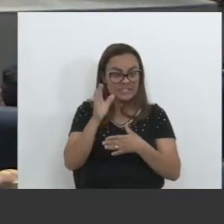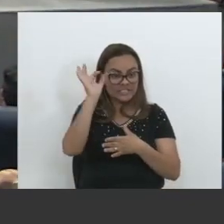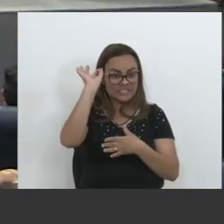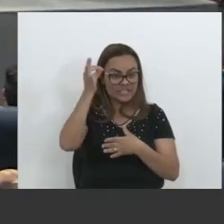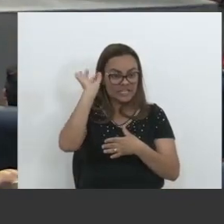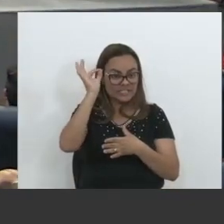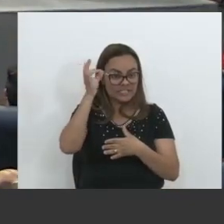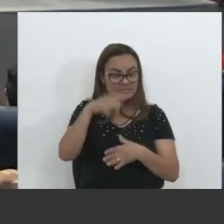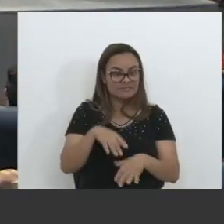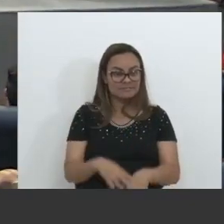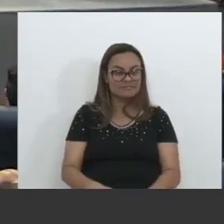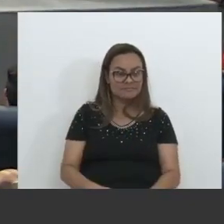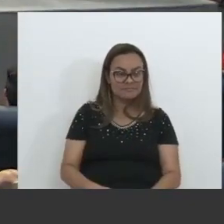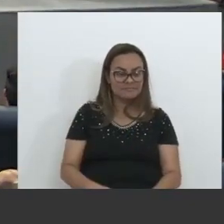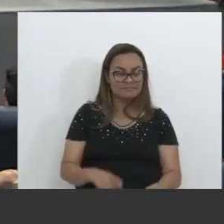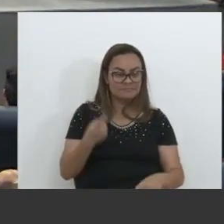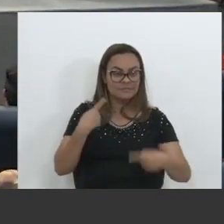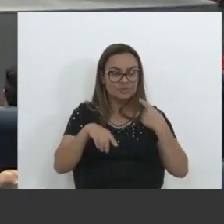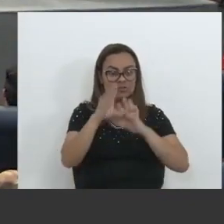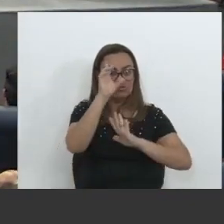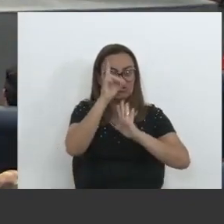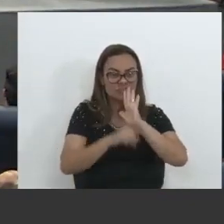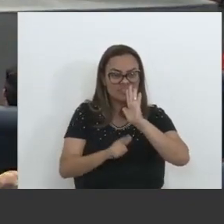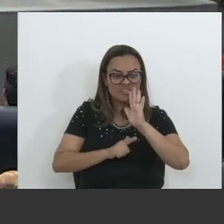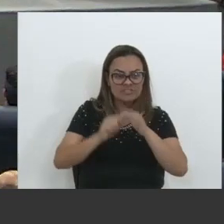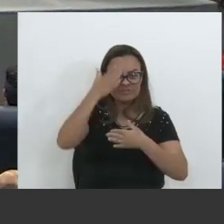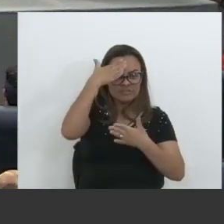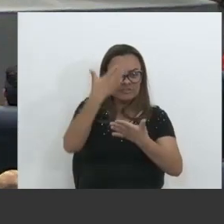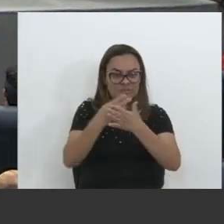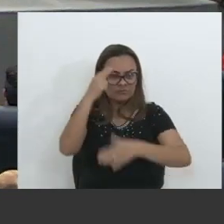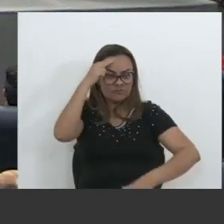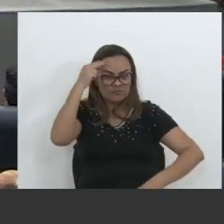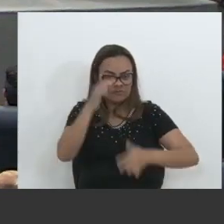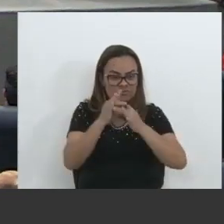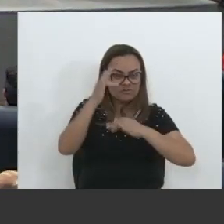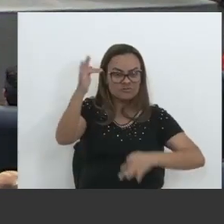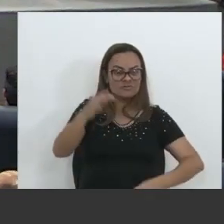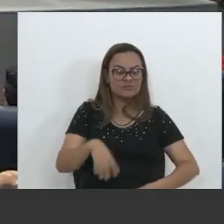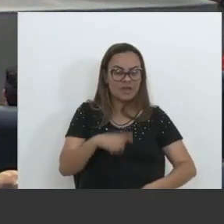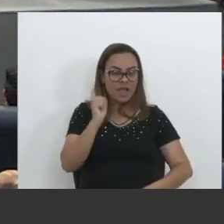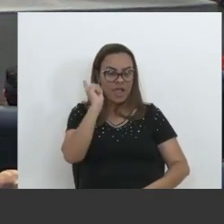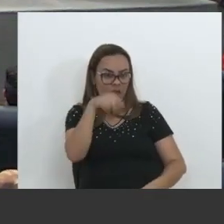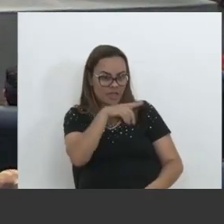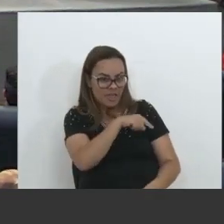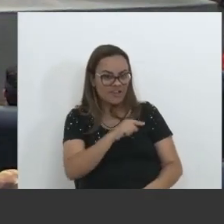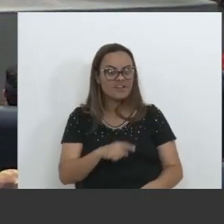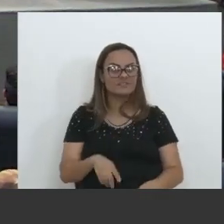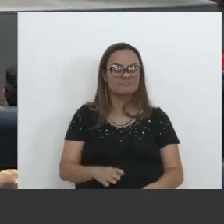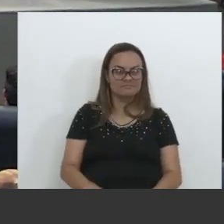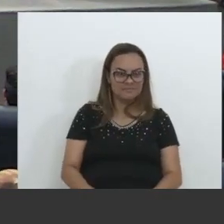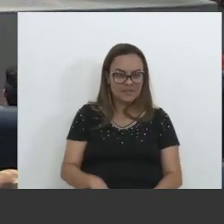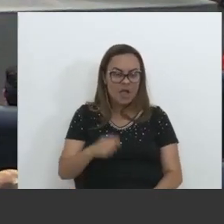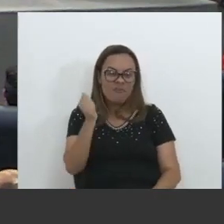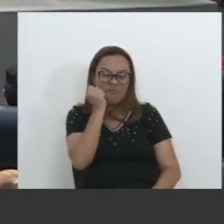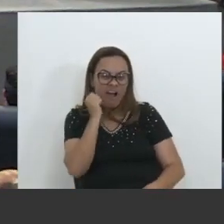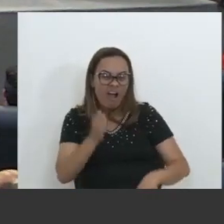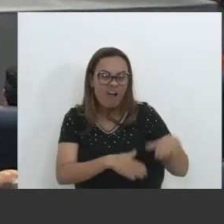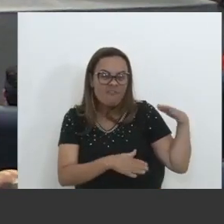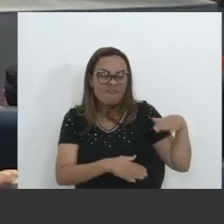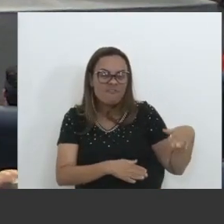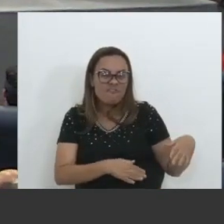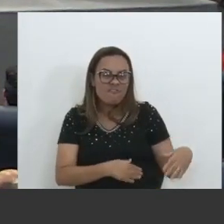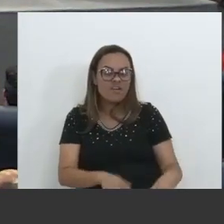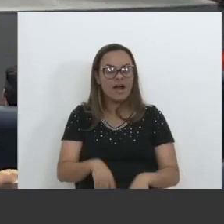vai a gente tem o direito mano de acreditar nos nosos sonhos eu sei o que que eles são o conjuntinho vagabundo a gente já tentou